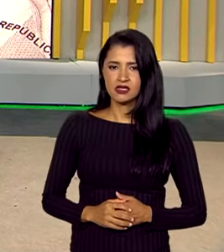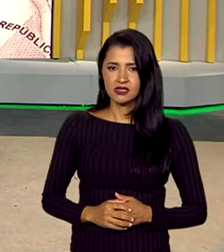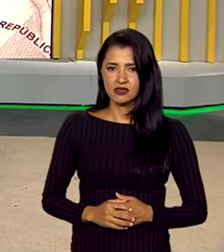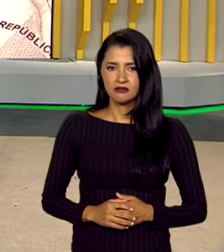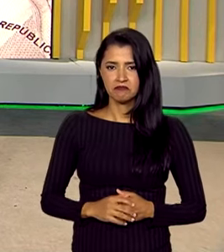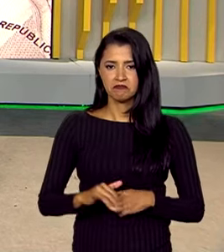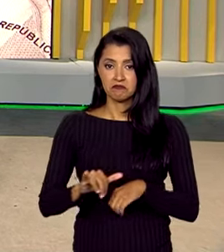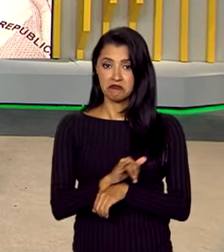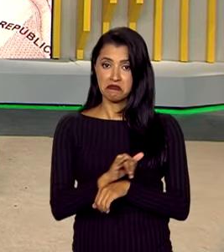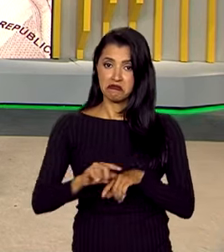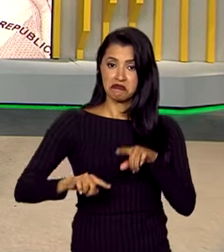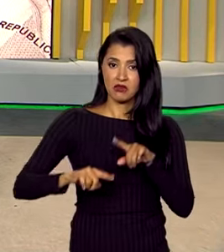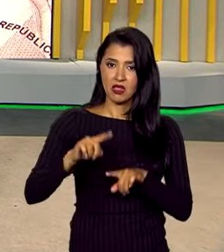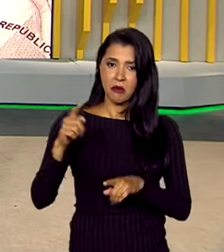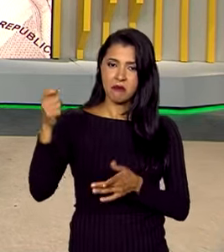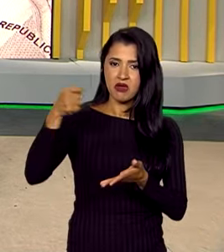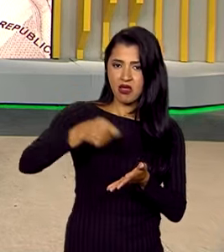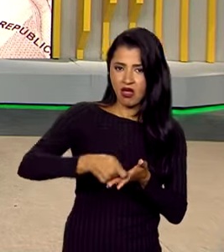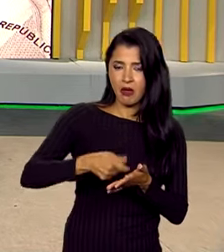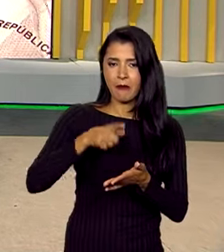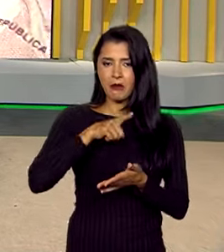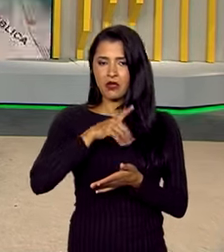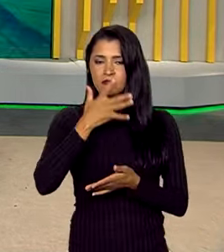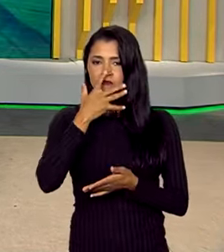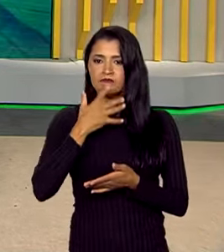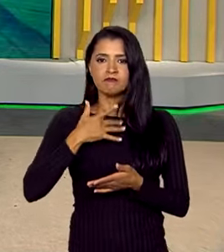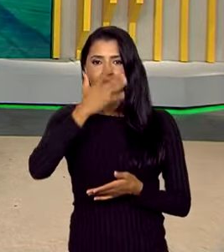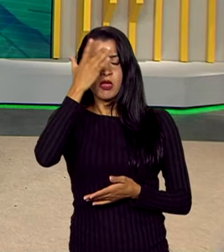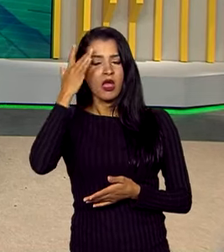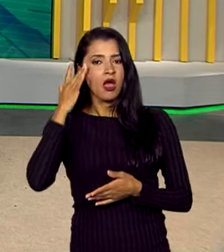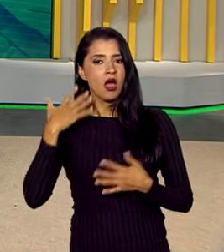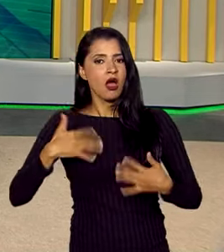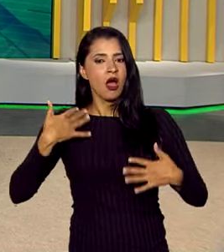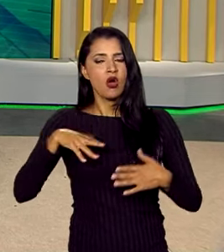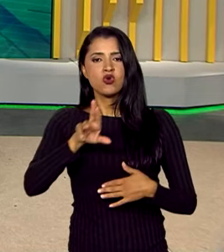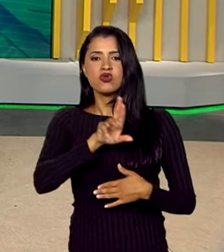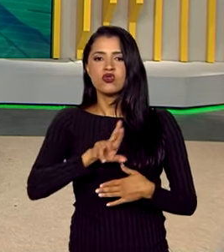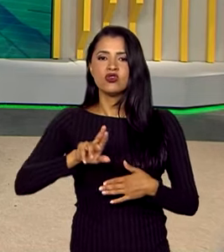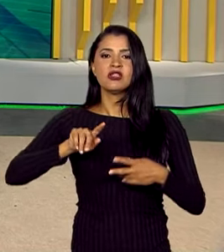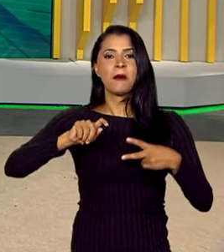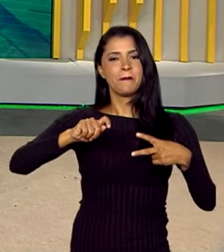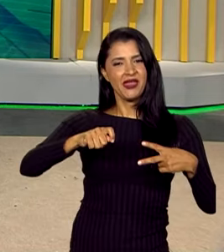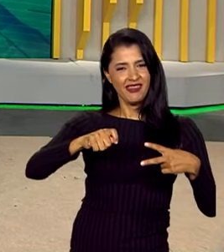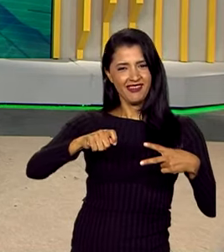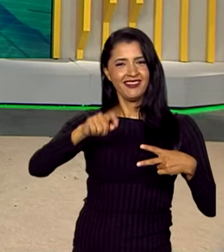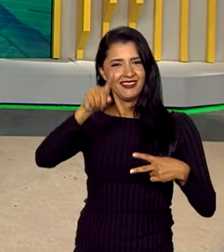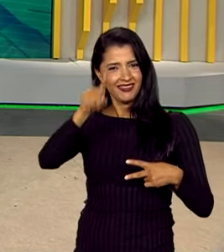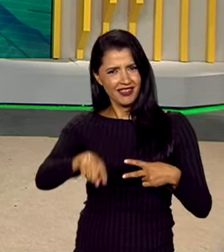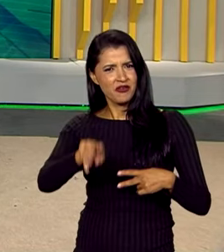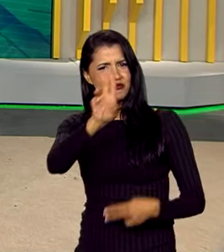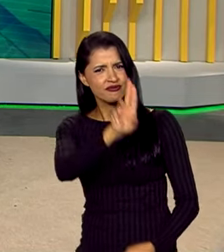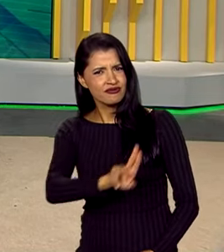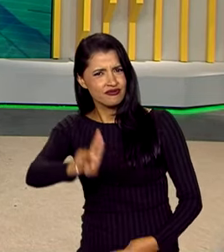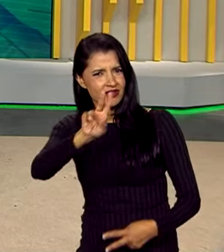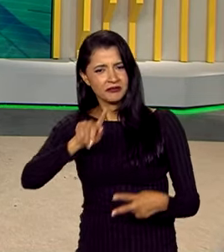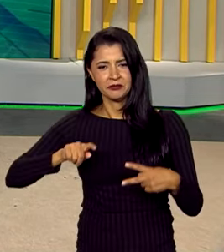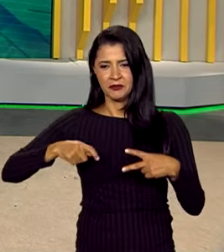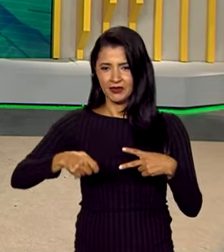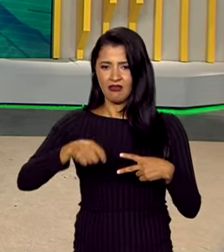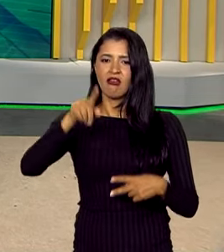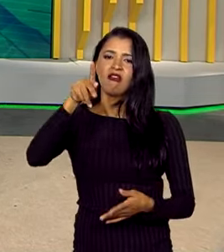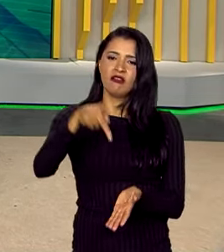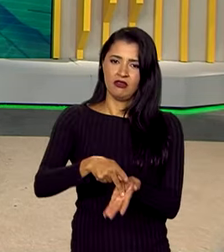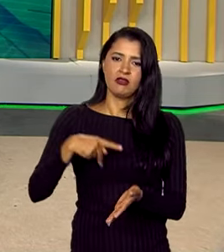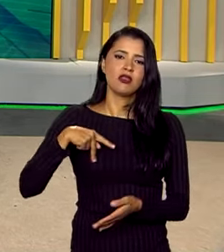uma ferramenta de pagamento que caiu no gosto do público é o Pix, né, Carol? Muito utilizado. É verdade, Gabi.